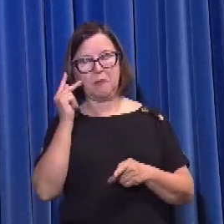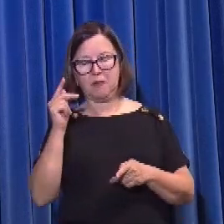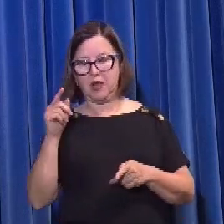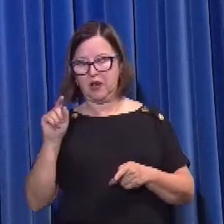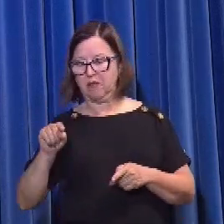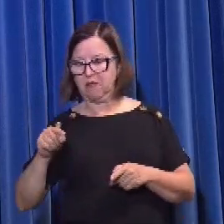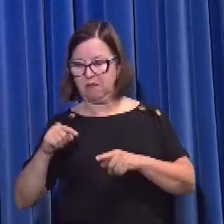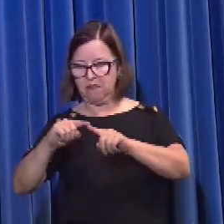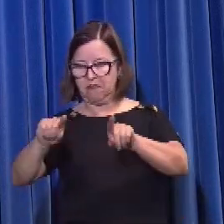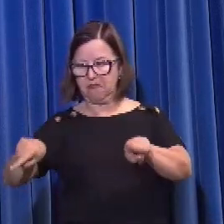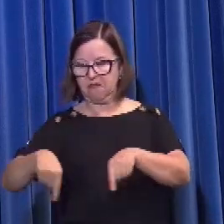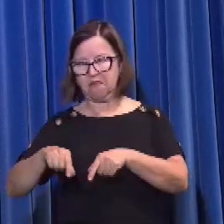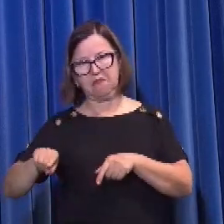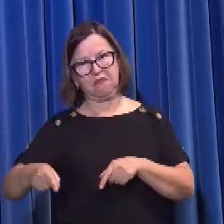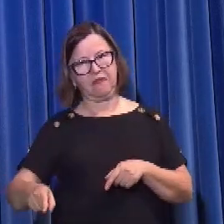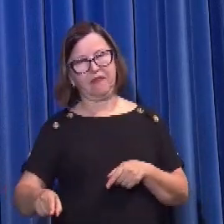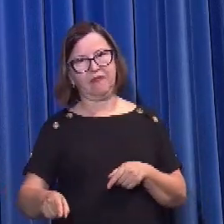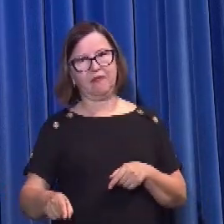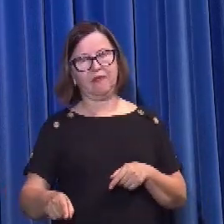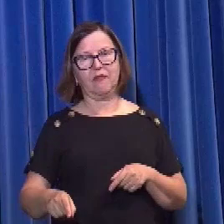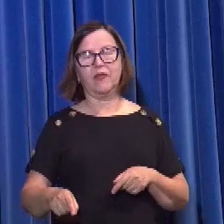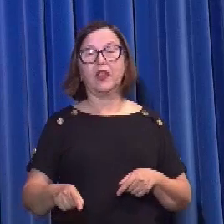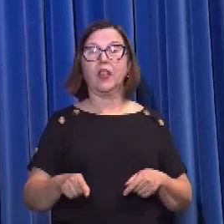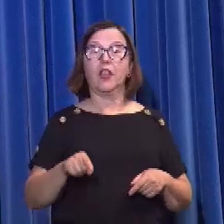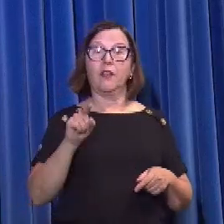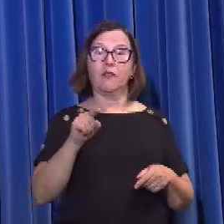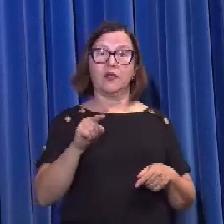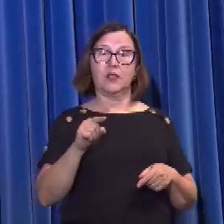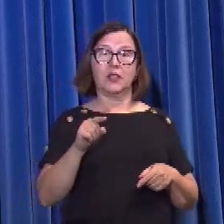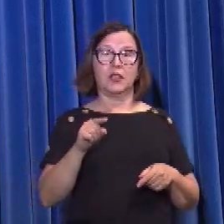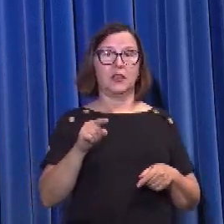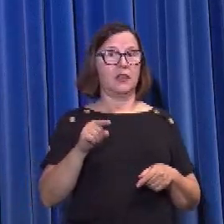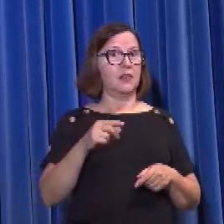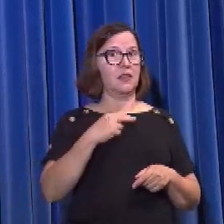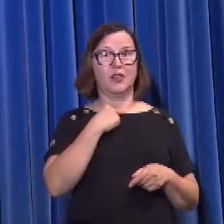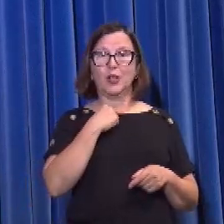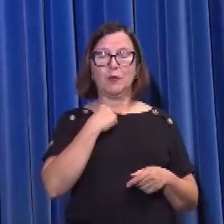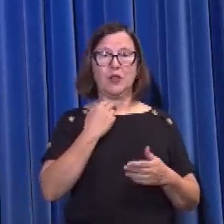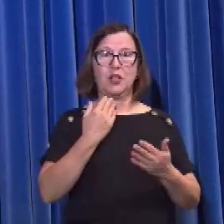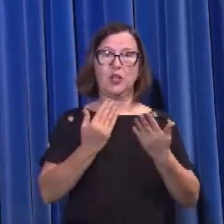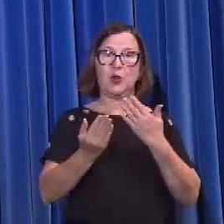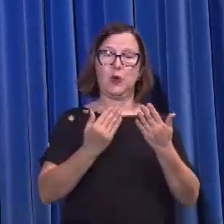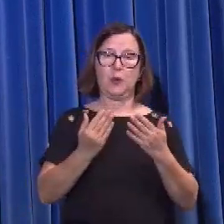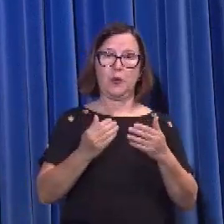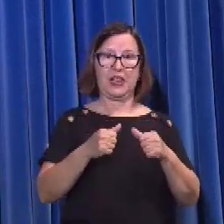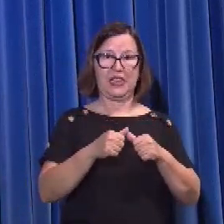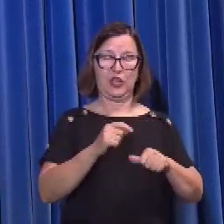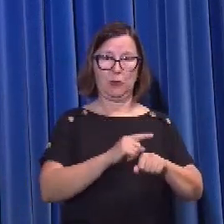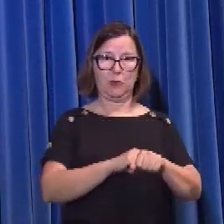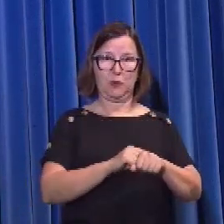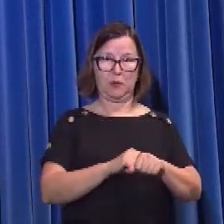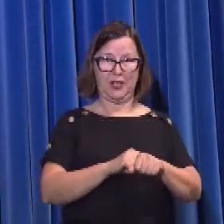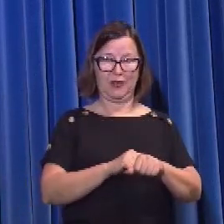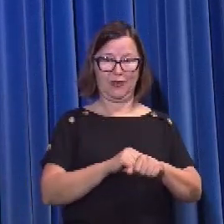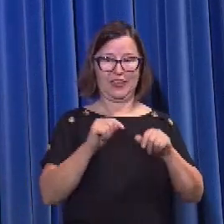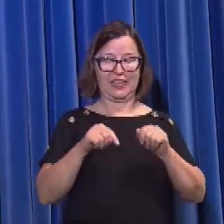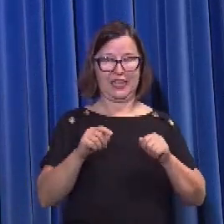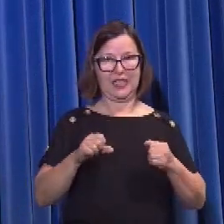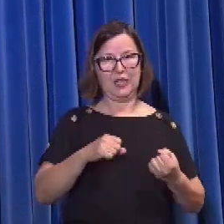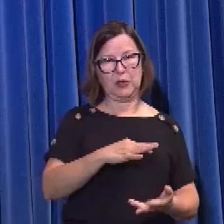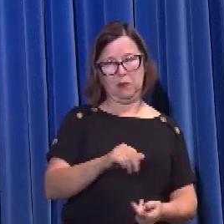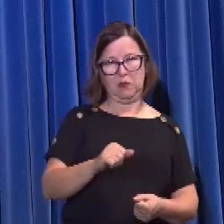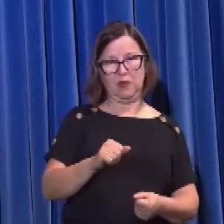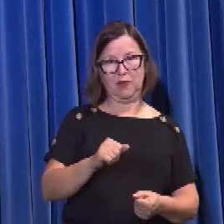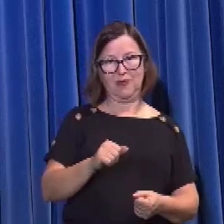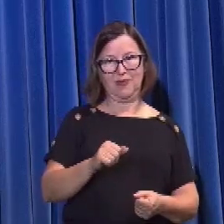E segundo, que você não pode comparar esse período em que nós estamos vivendo aqui com a eternidade que nós teremos depois